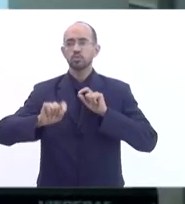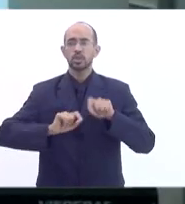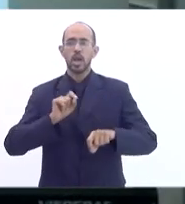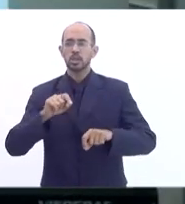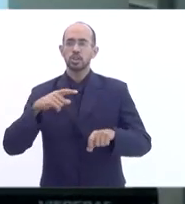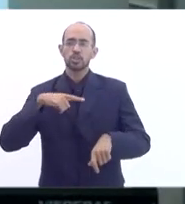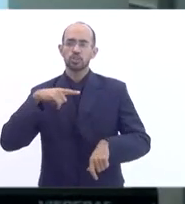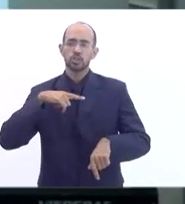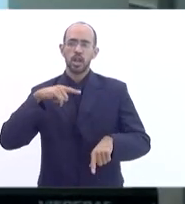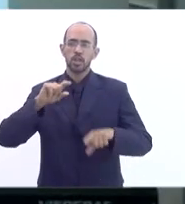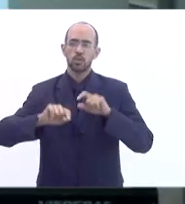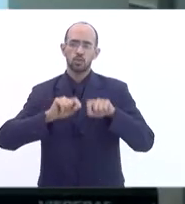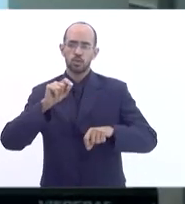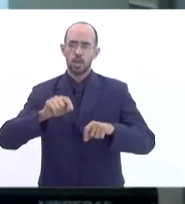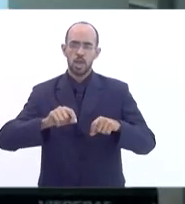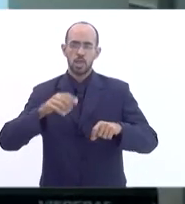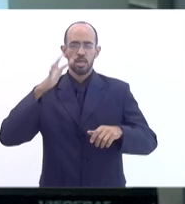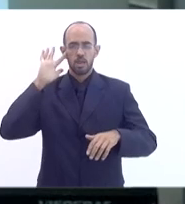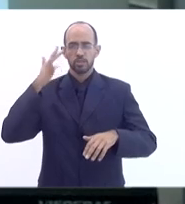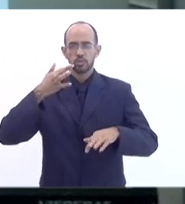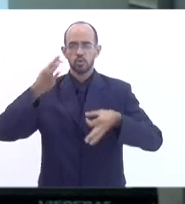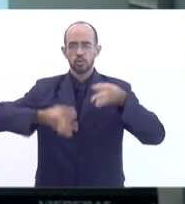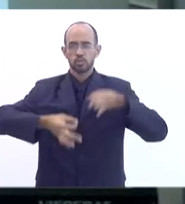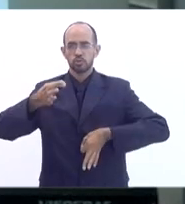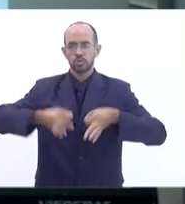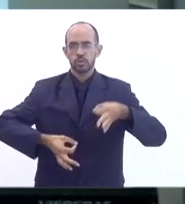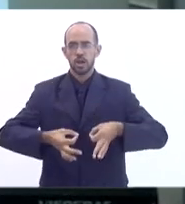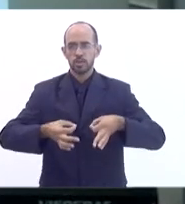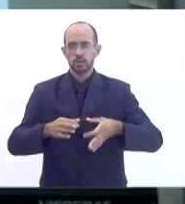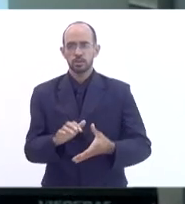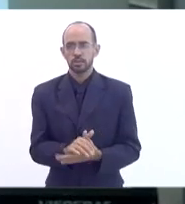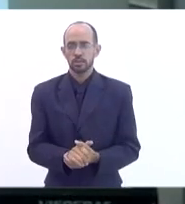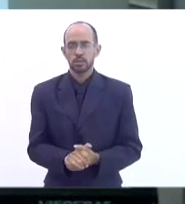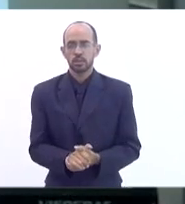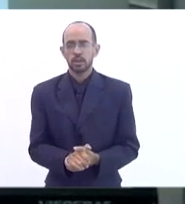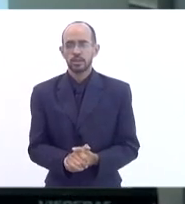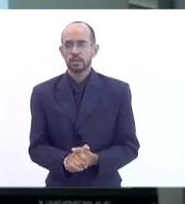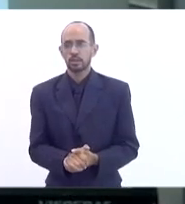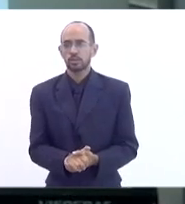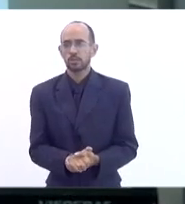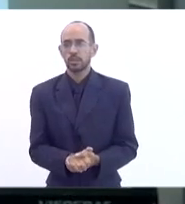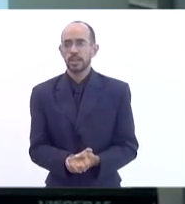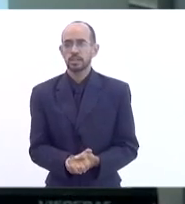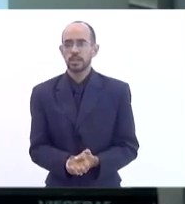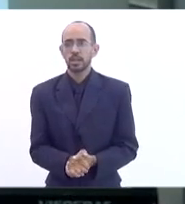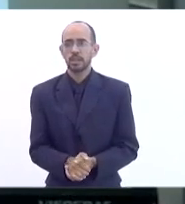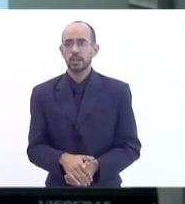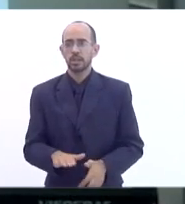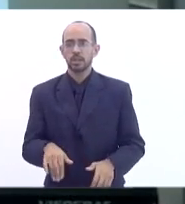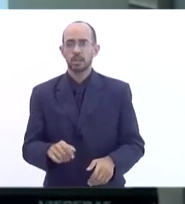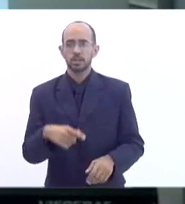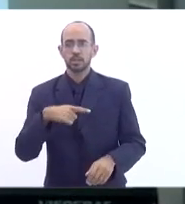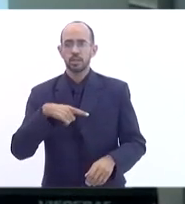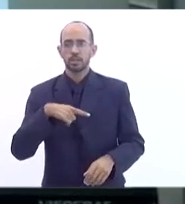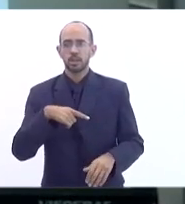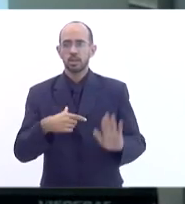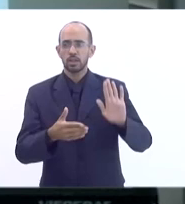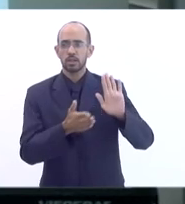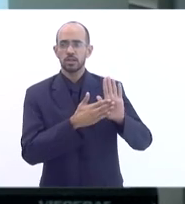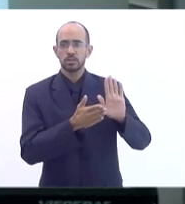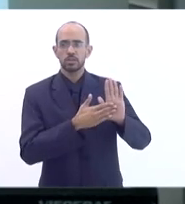nós temos medidas judiciais é de todos os tipos nós temos candidatos